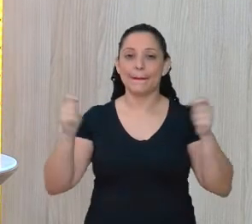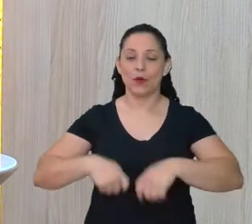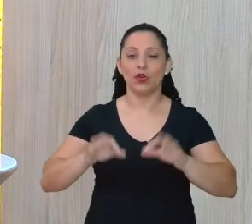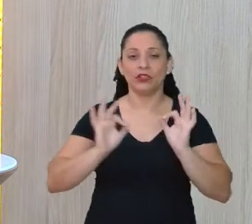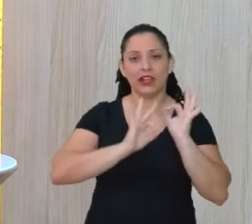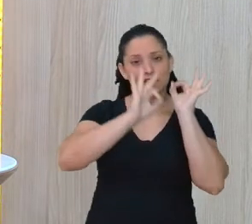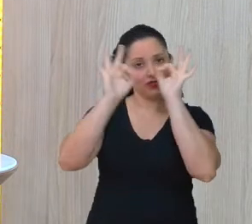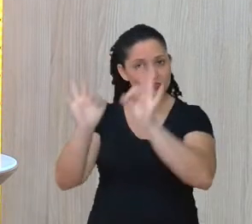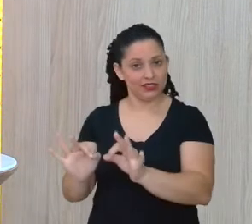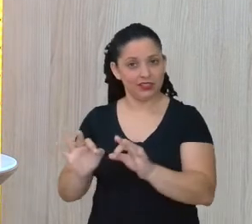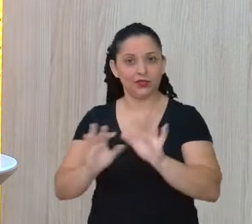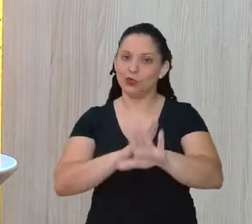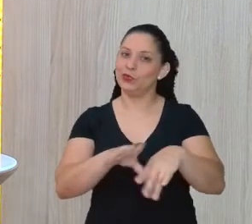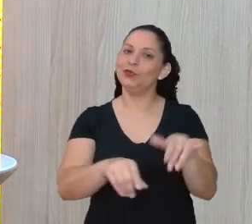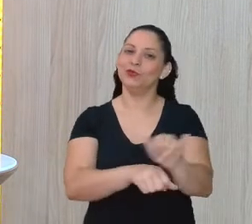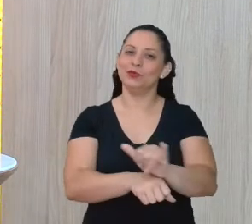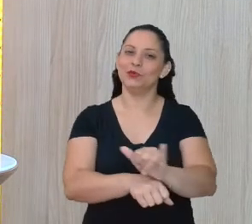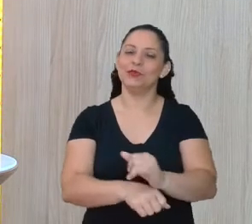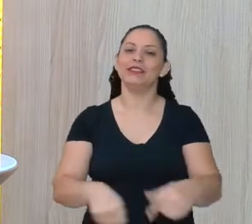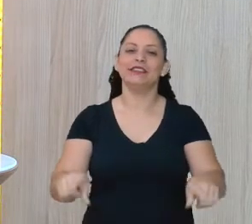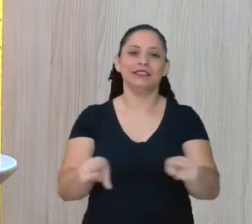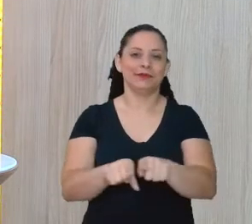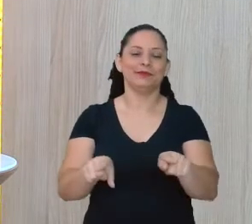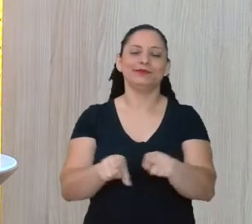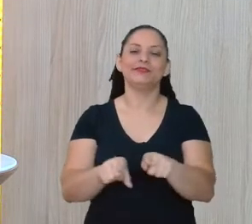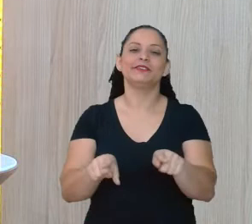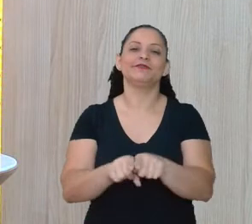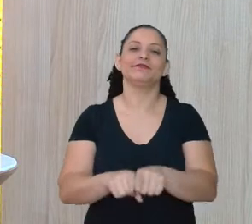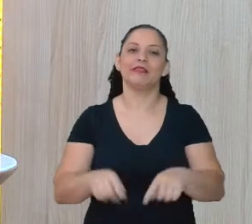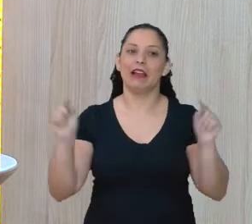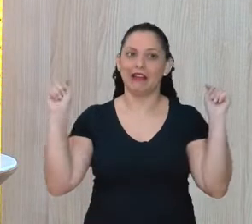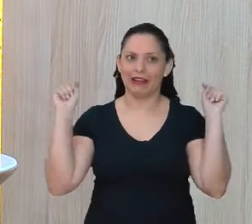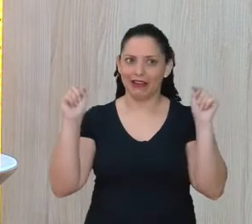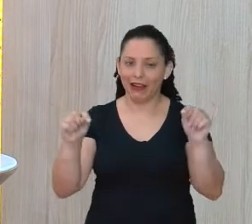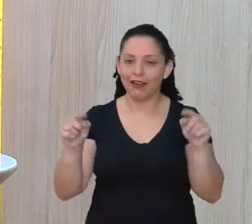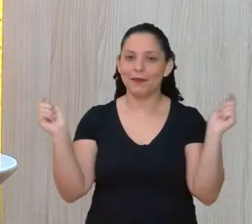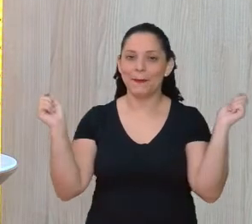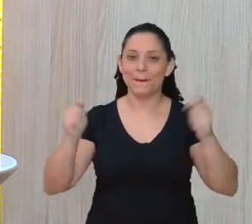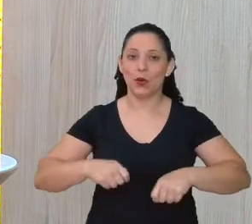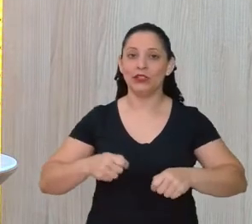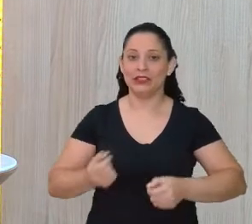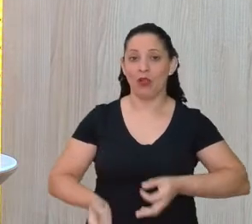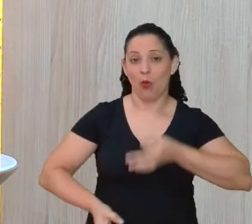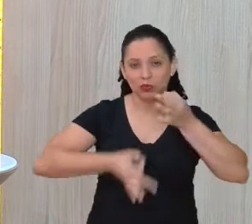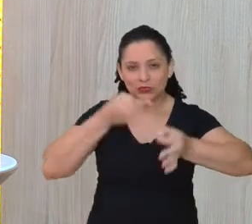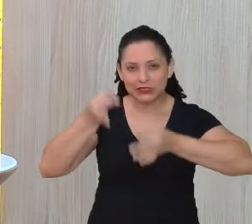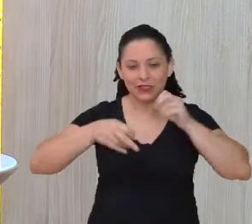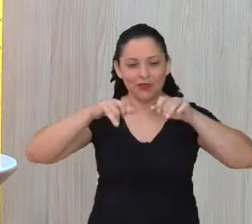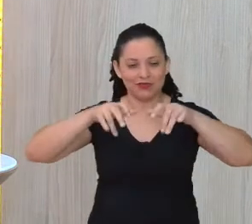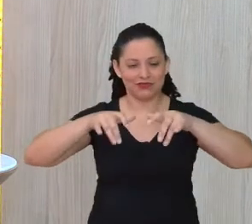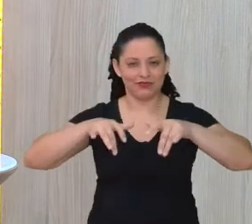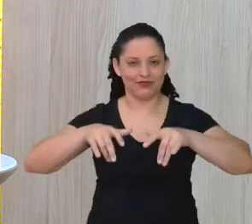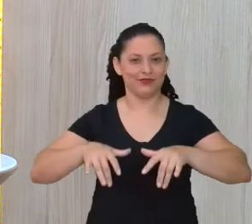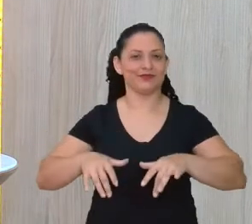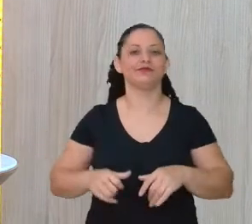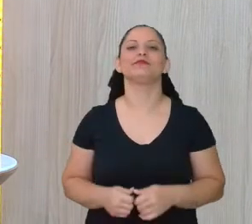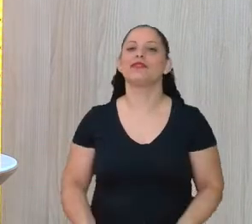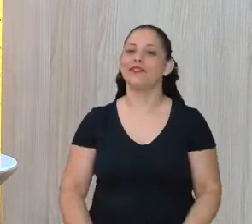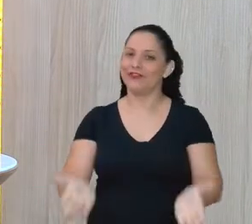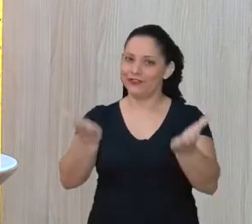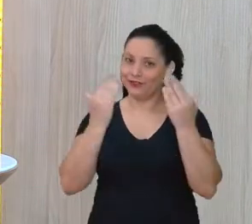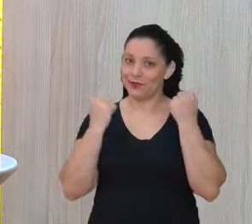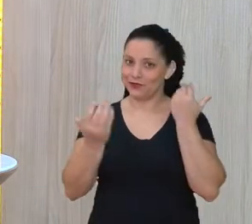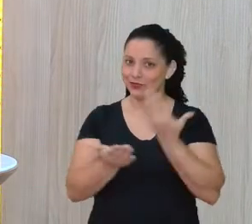assistir no canal do YouTube, certo? Então, e lá também você pode deixar comentário. Então, vamos embora, porque